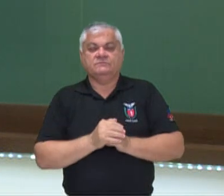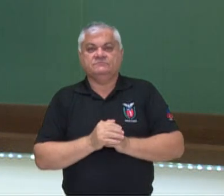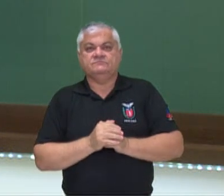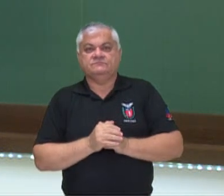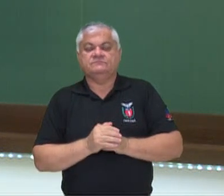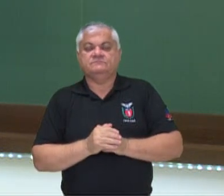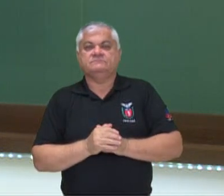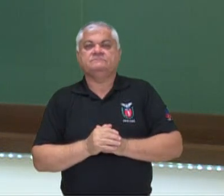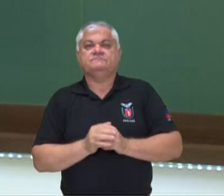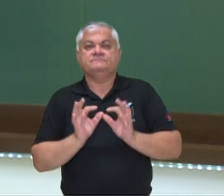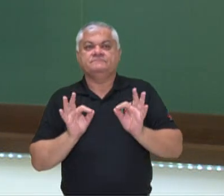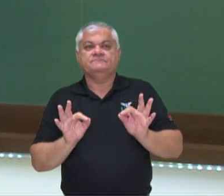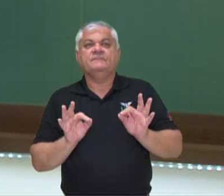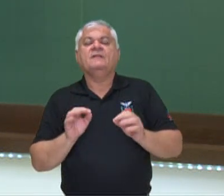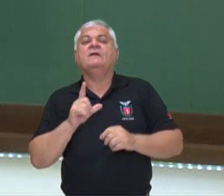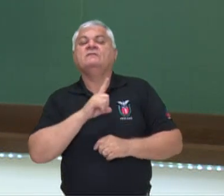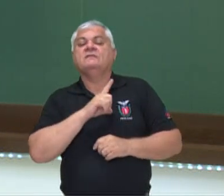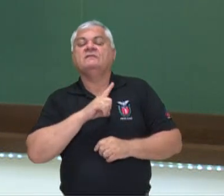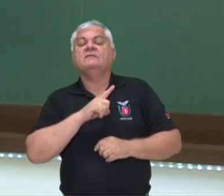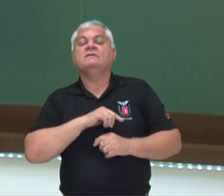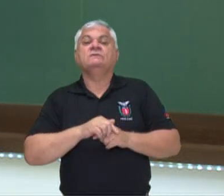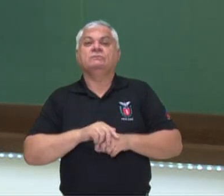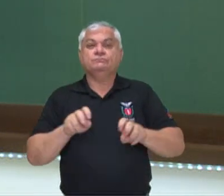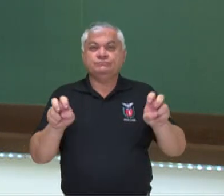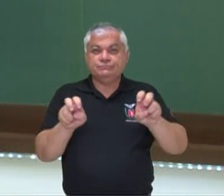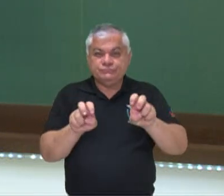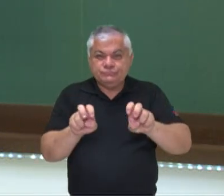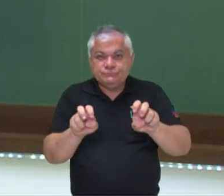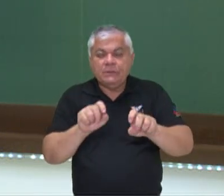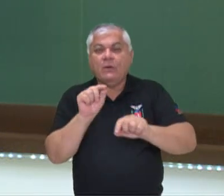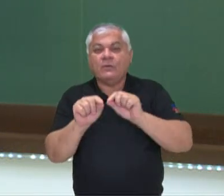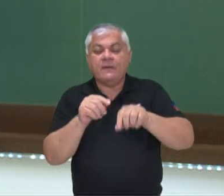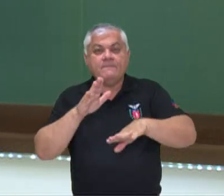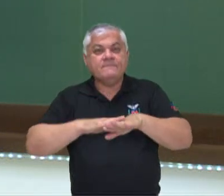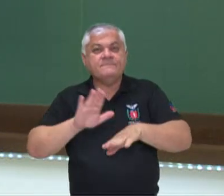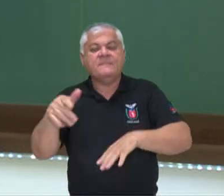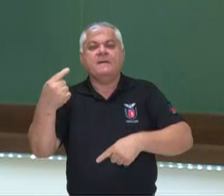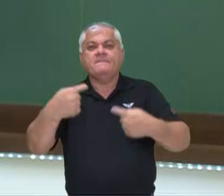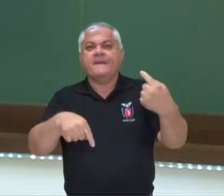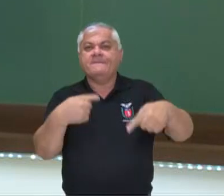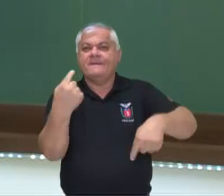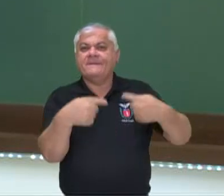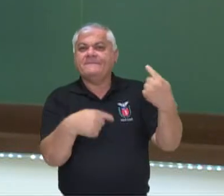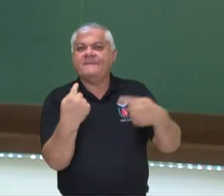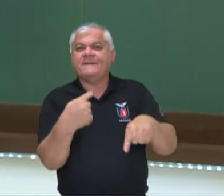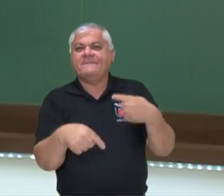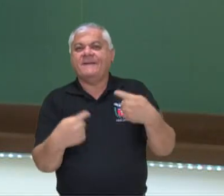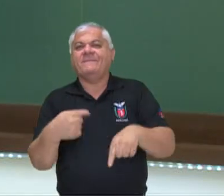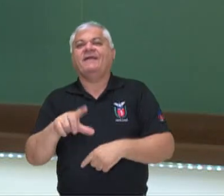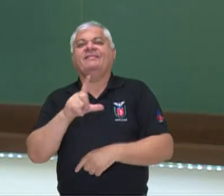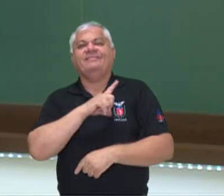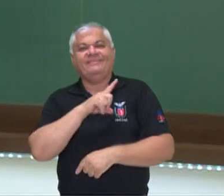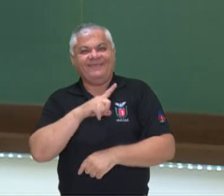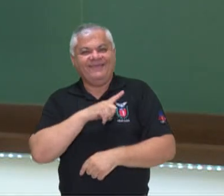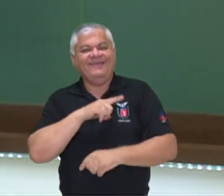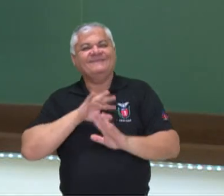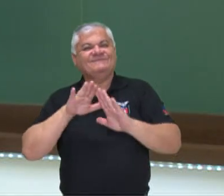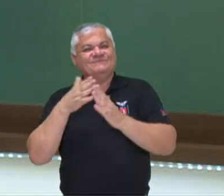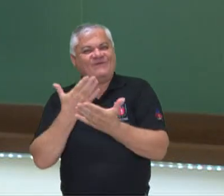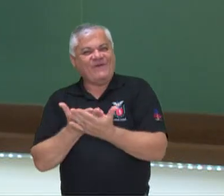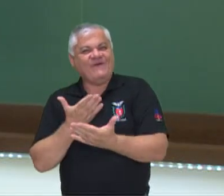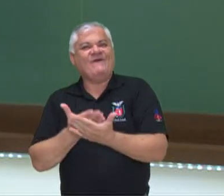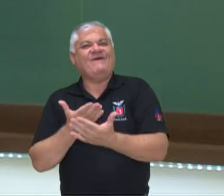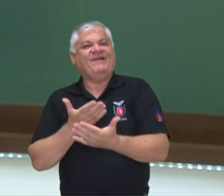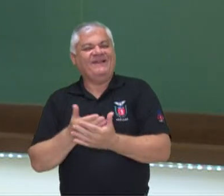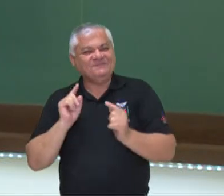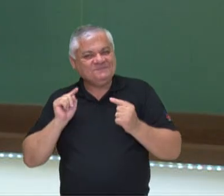pouquinho de tempo, né? O futsal é um dos esportes mais disputados nos jogos escolares, por exemplo,